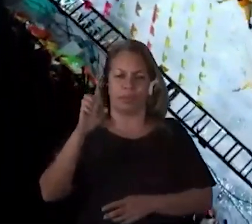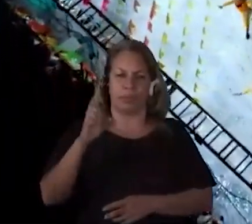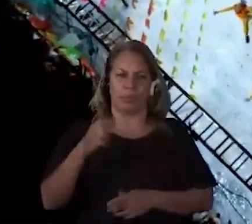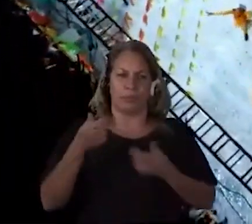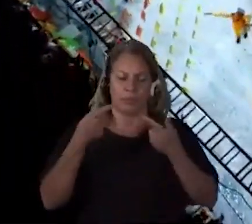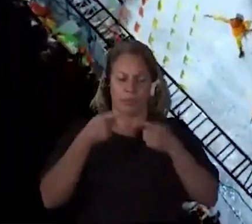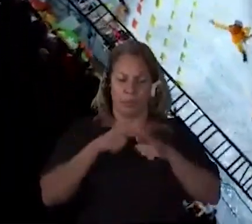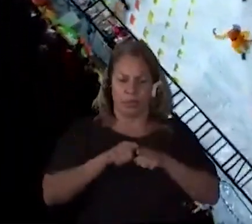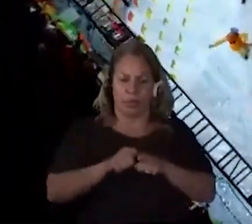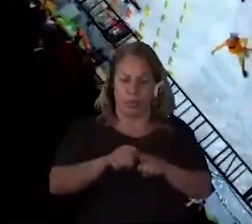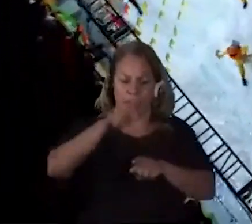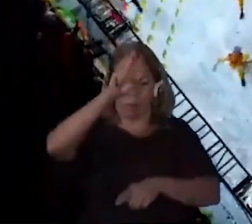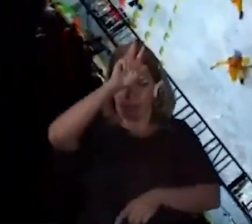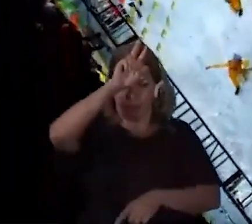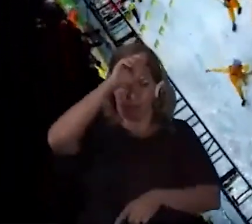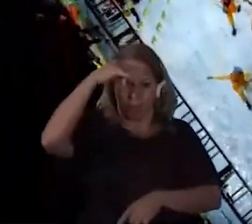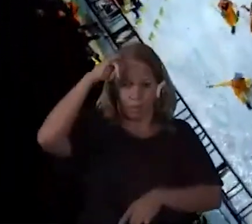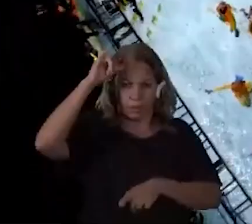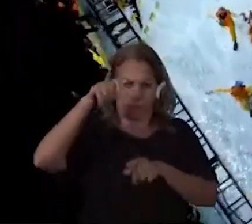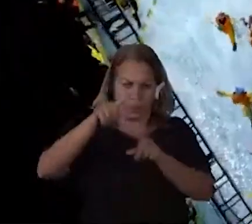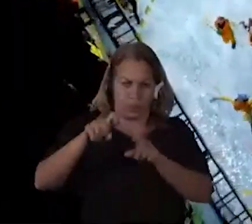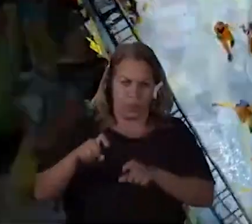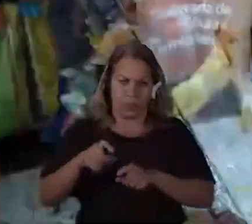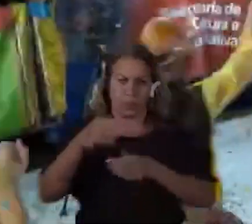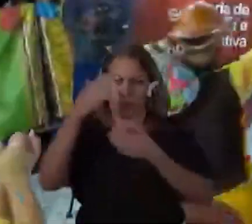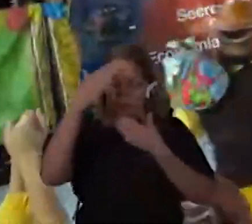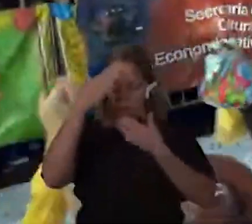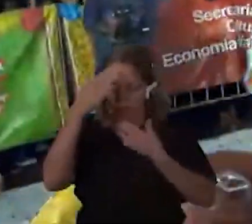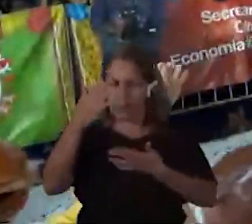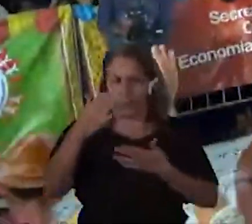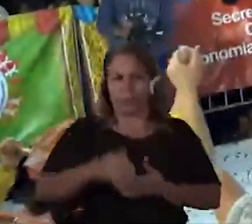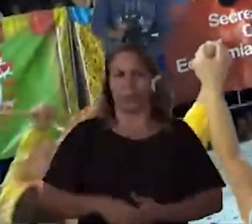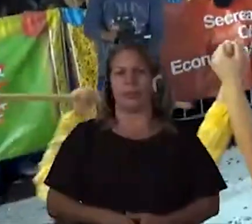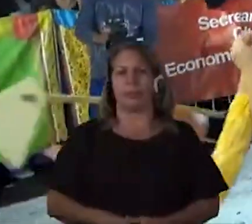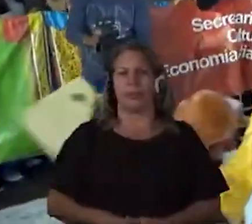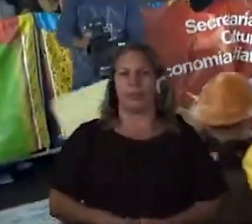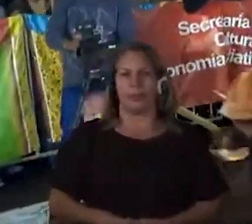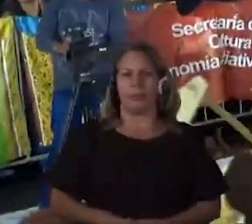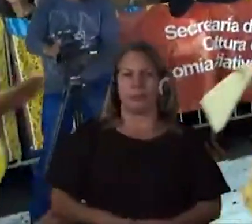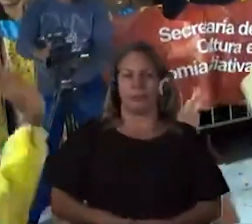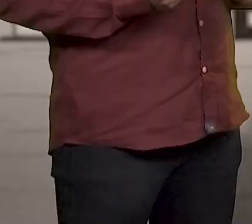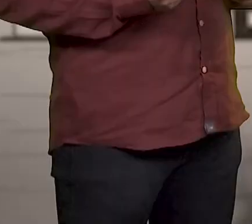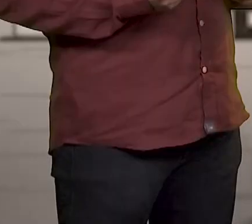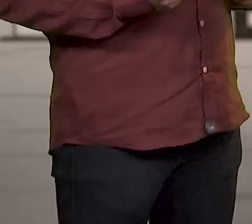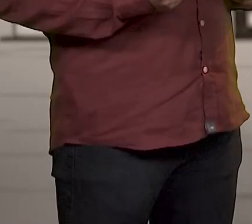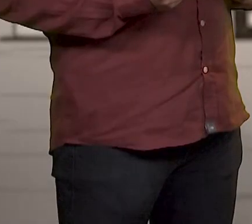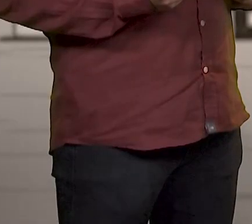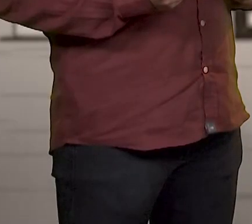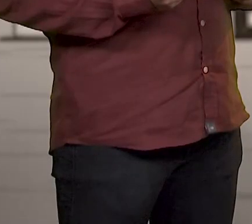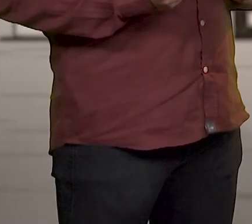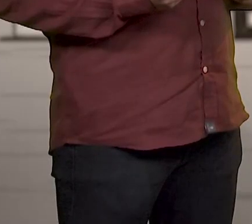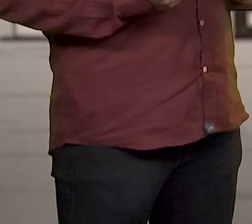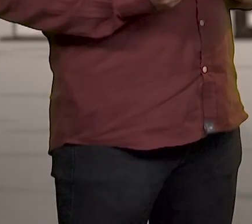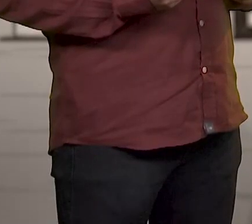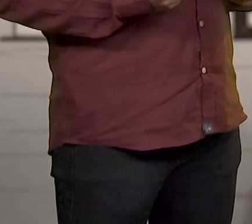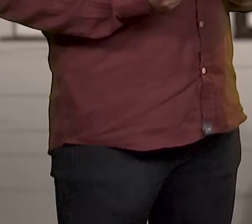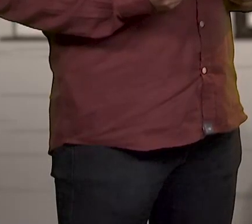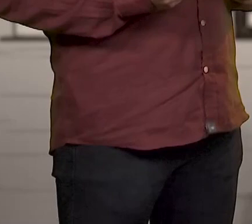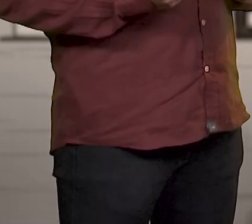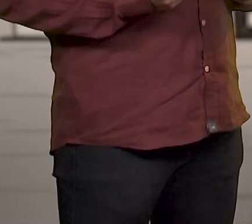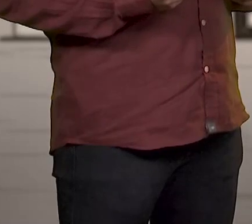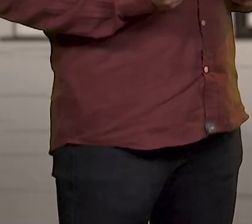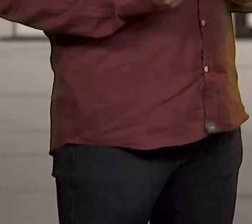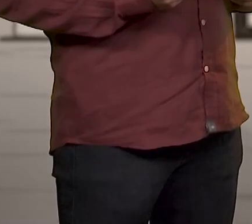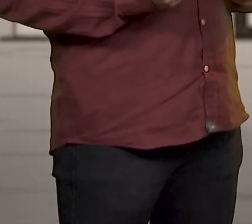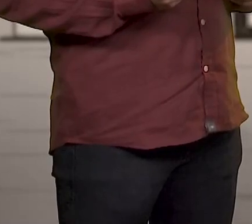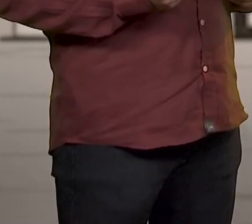funciona? Entra nas redes sociais, manda e-mail. Como é que funciona? É aberto ao público? É aberto ao público. E é só procurar no nosso Instagram, né?